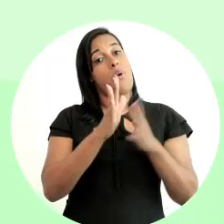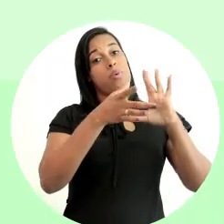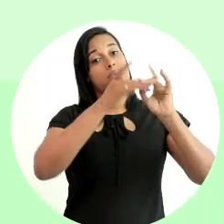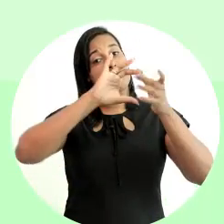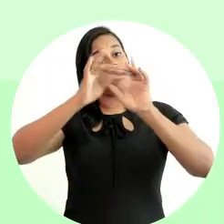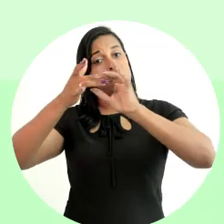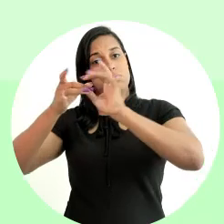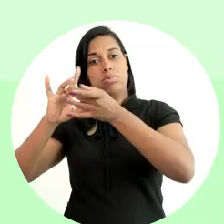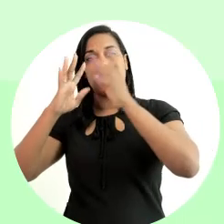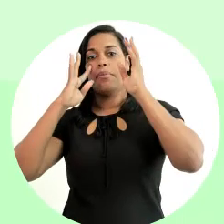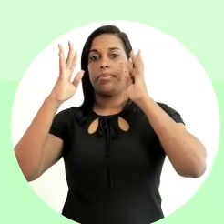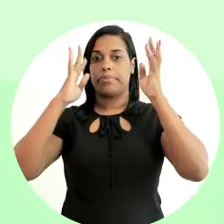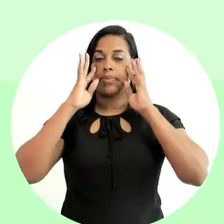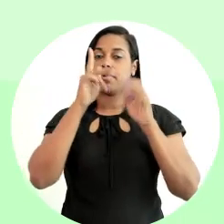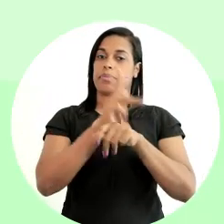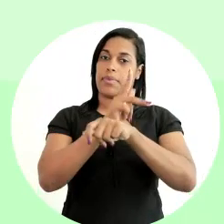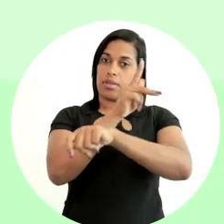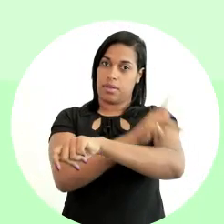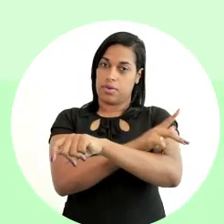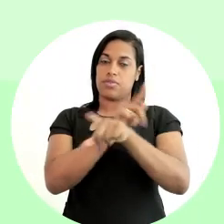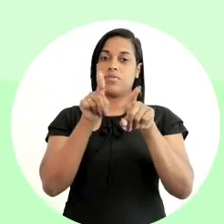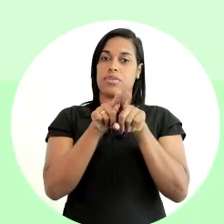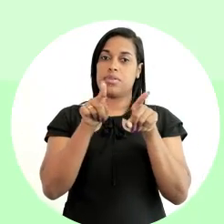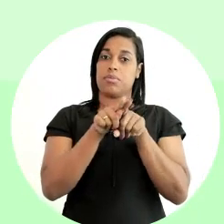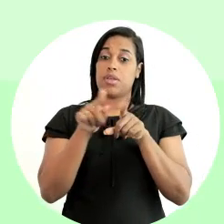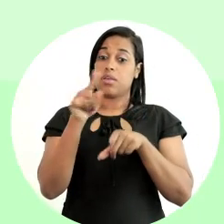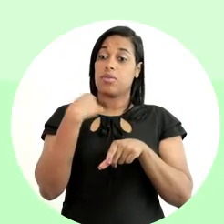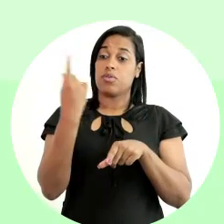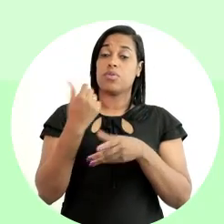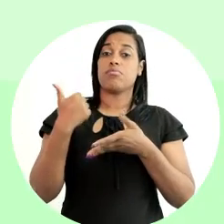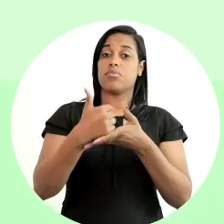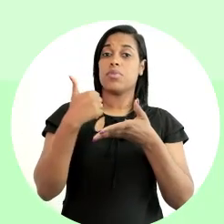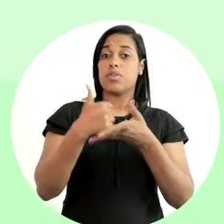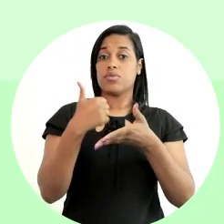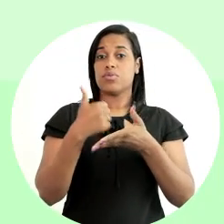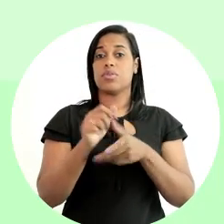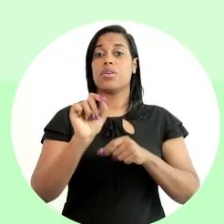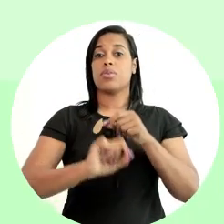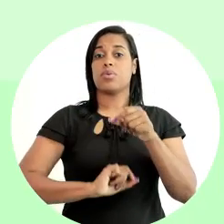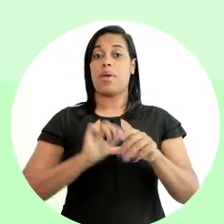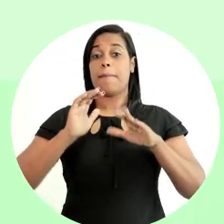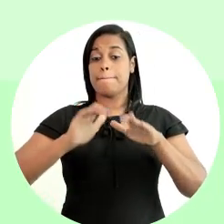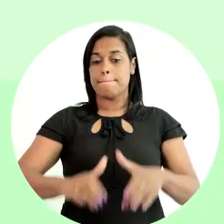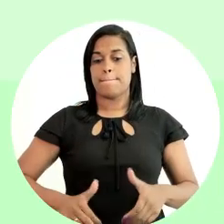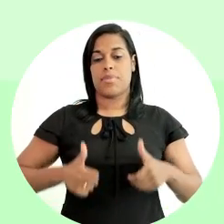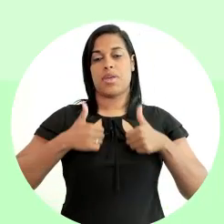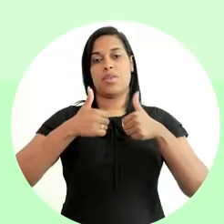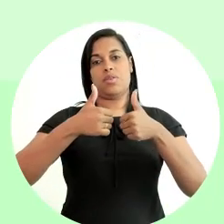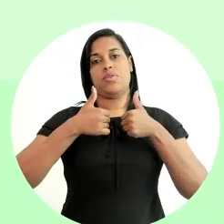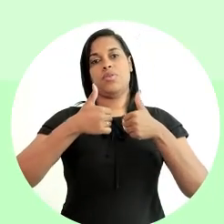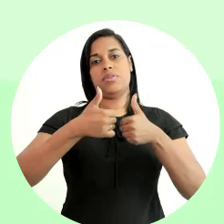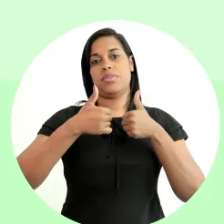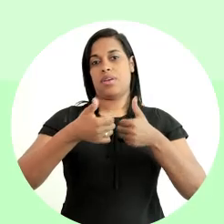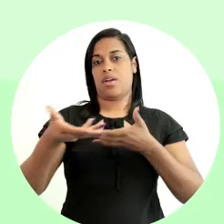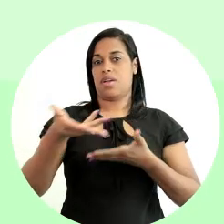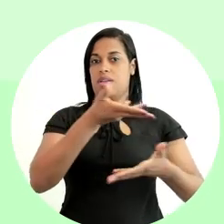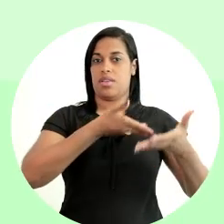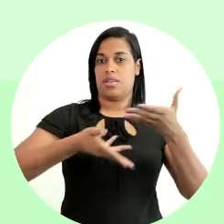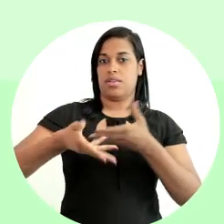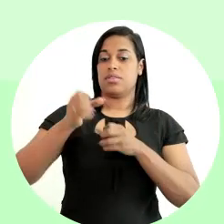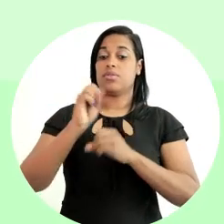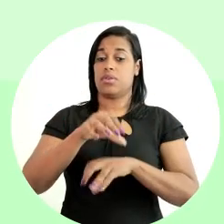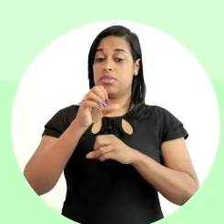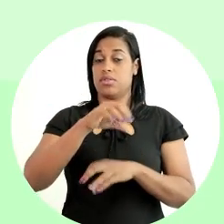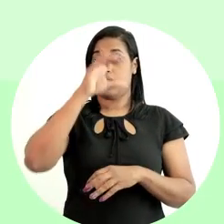algumas correntes pedagógicas que nos ajudaram a melhorar a relação